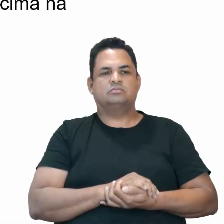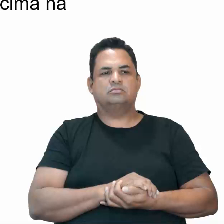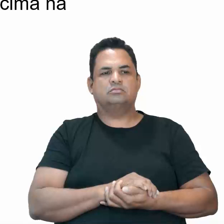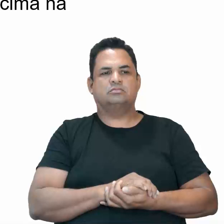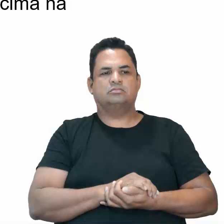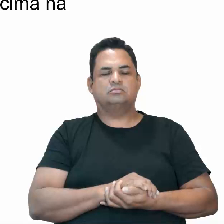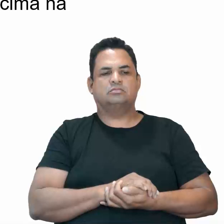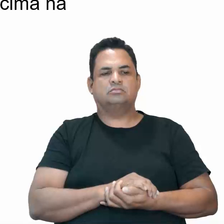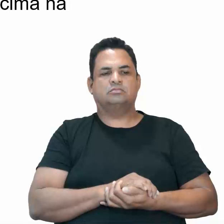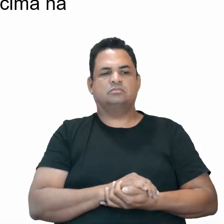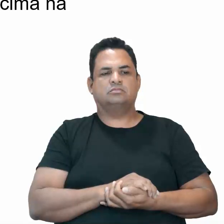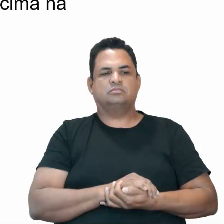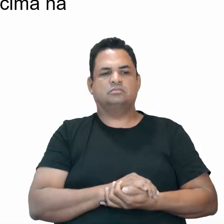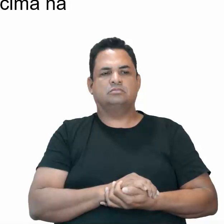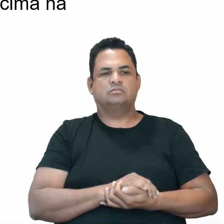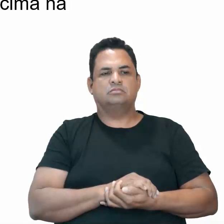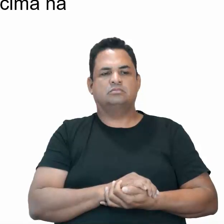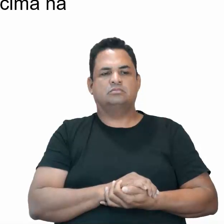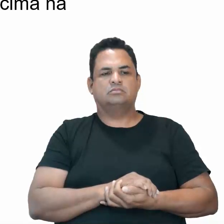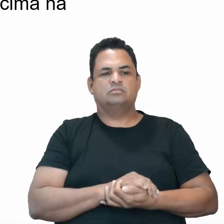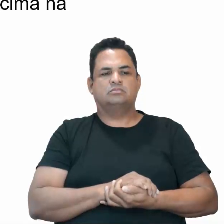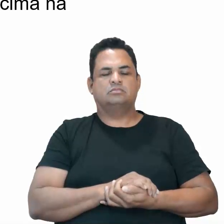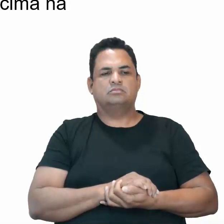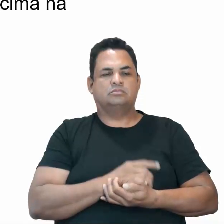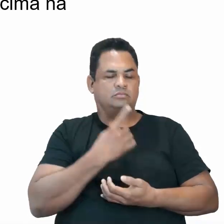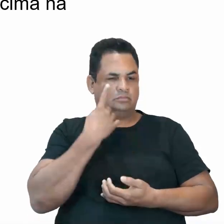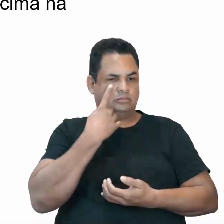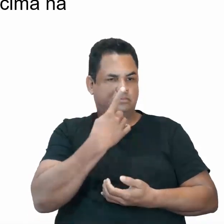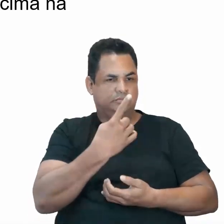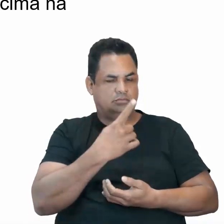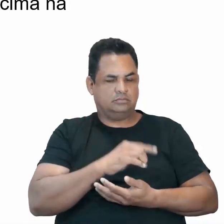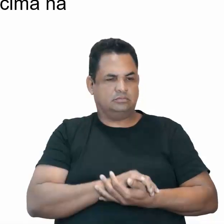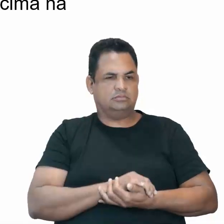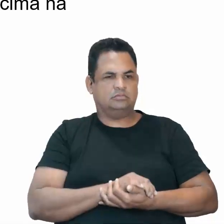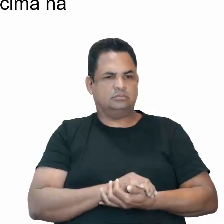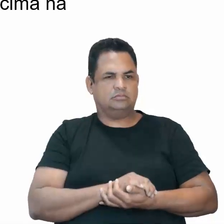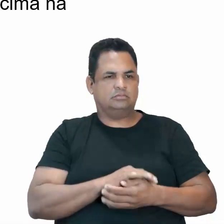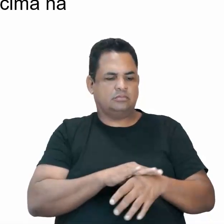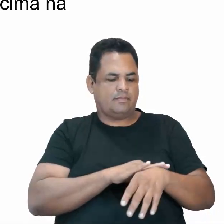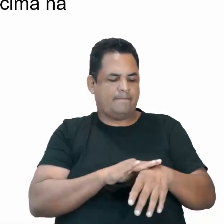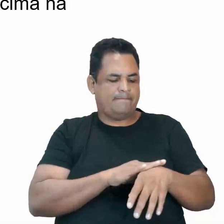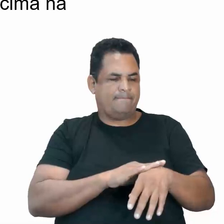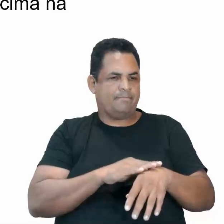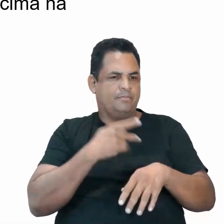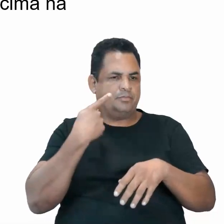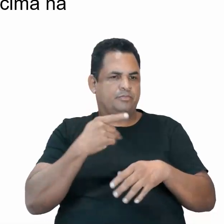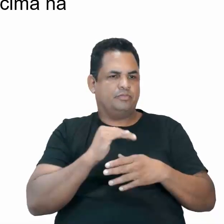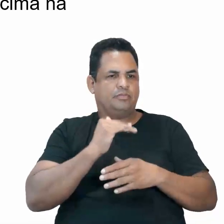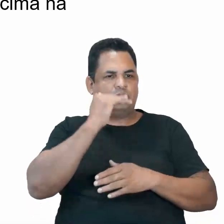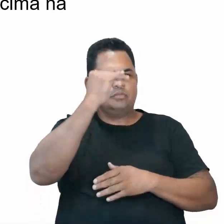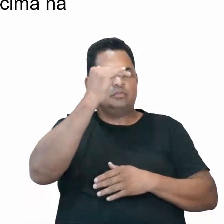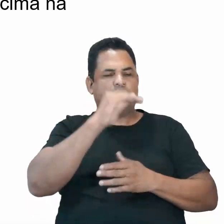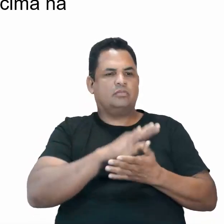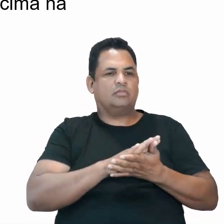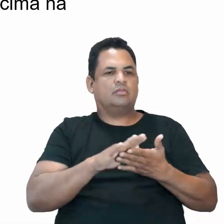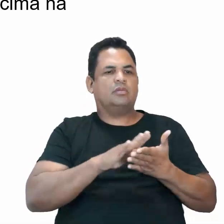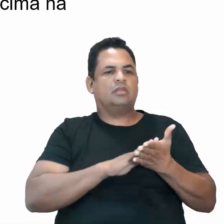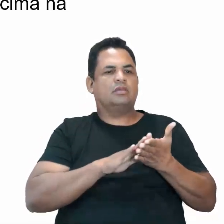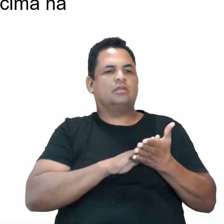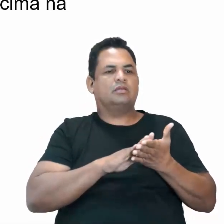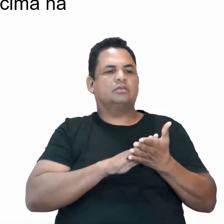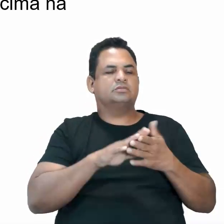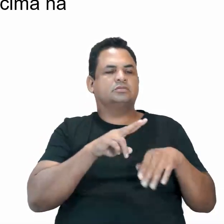Aí, mais e menos. Olha bem, pele humana está acima, né? Atritando com vidro, pele humana